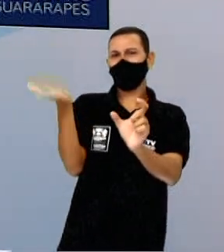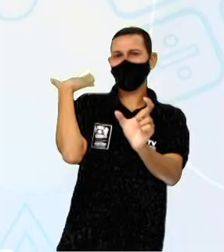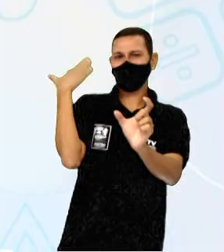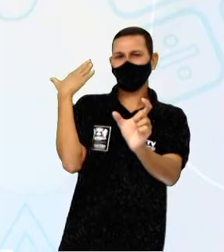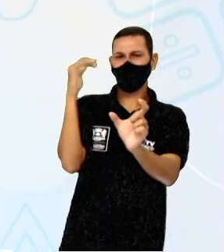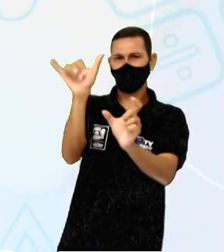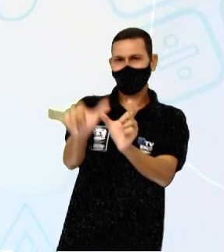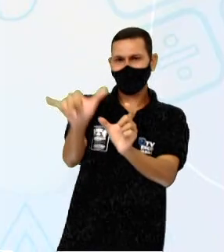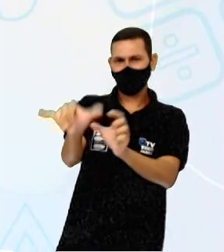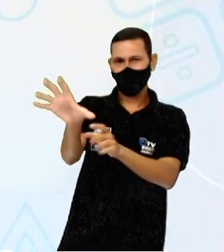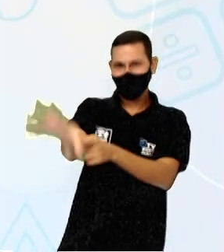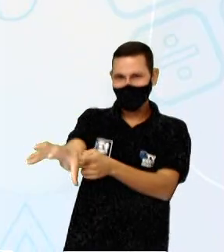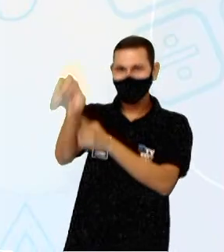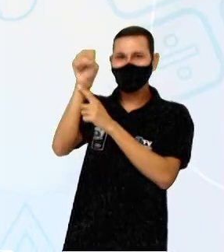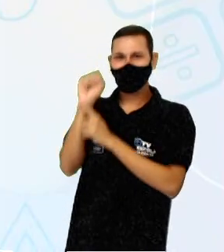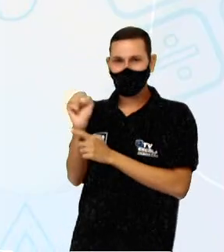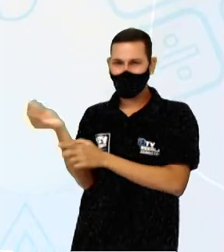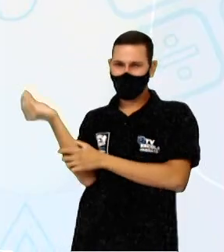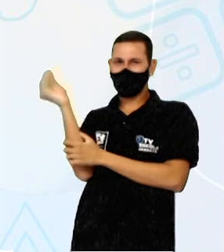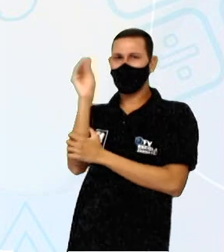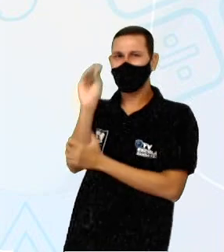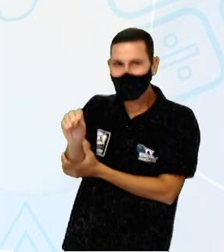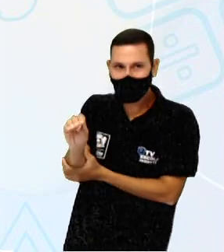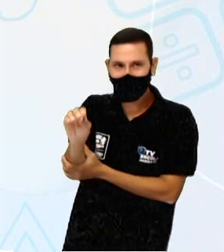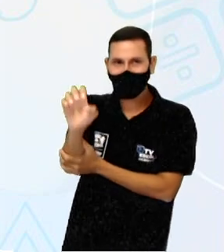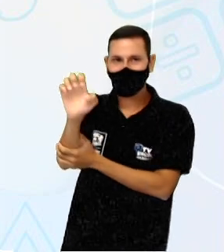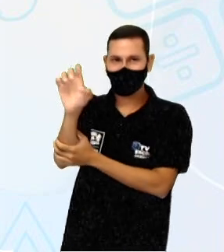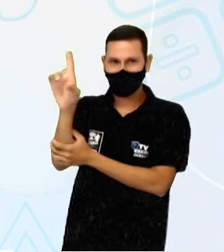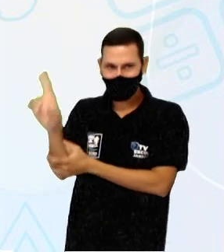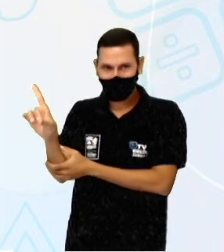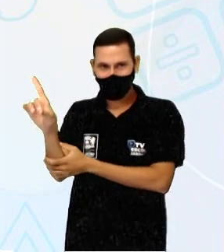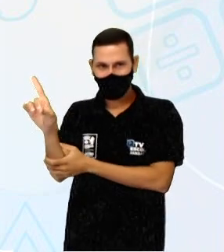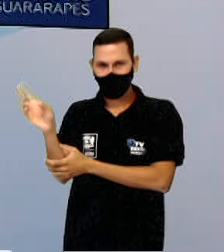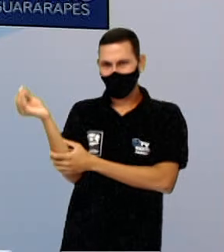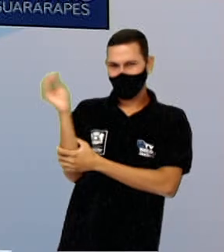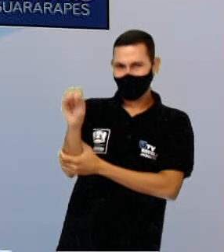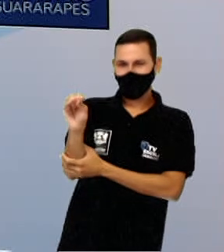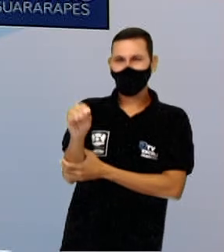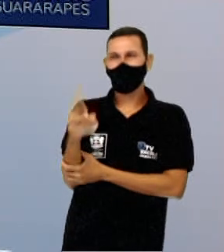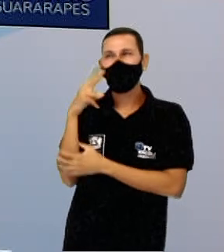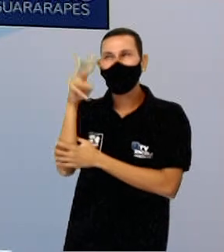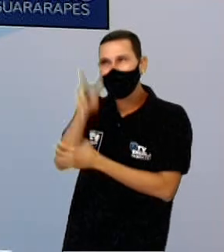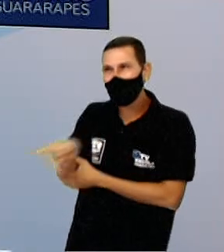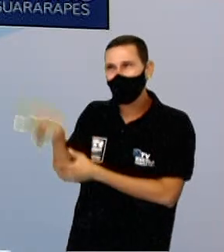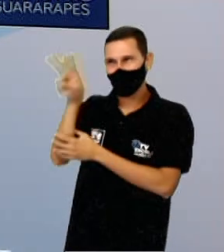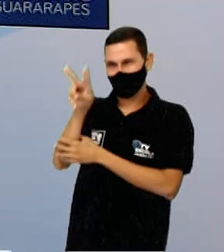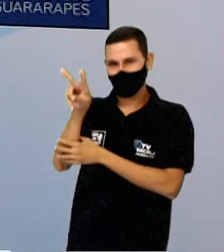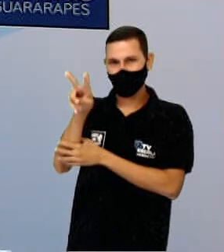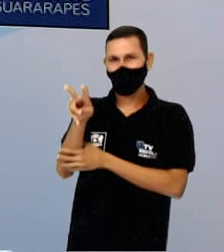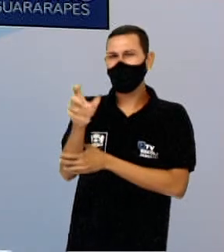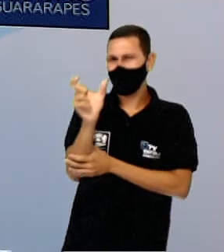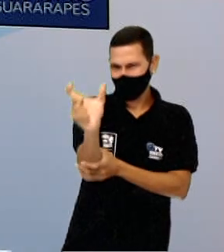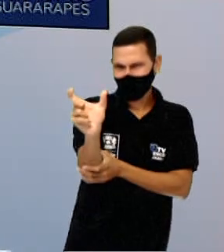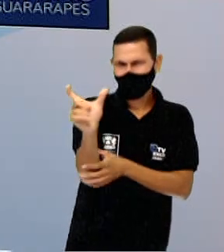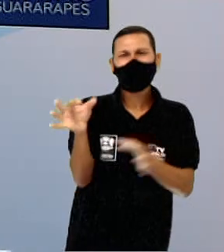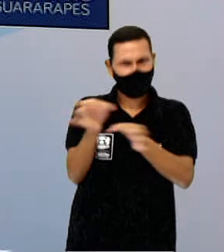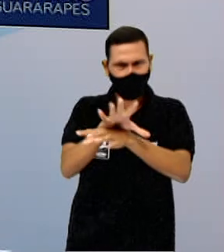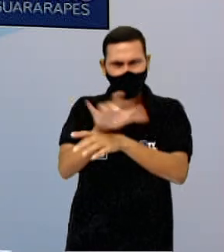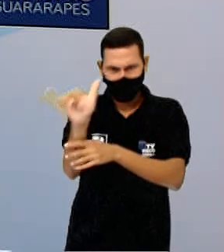Y e coloca IED. Aqui outro caso, ó. Study. Acaba em Y? Acaba,